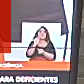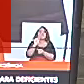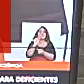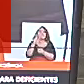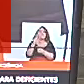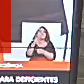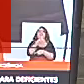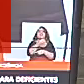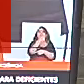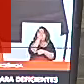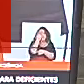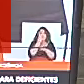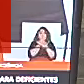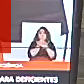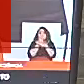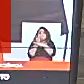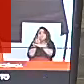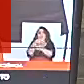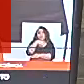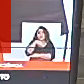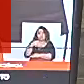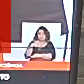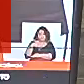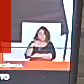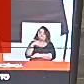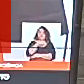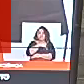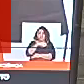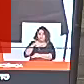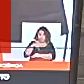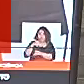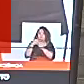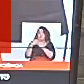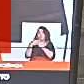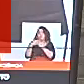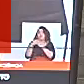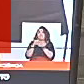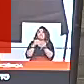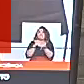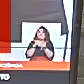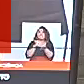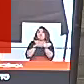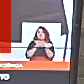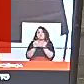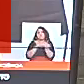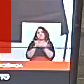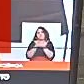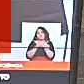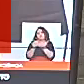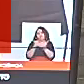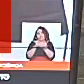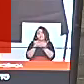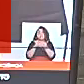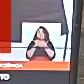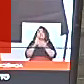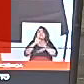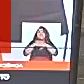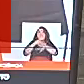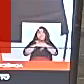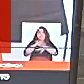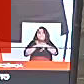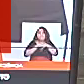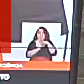em razão de uma falta de acessibilidade que me parece atitudinal das empresas, já